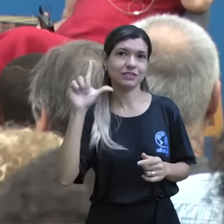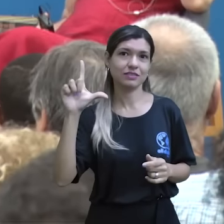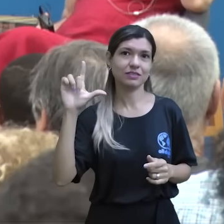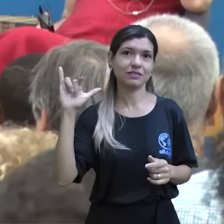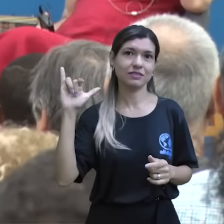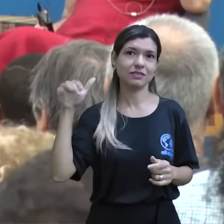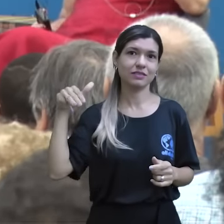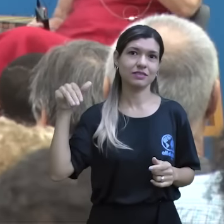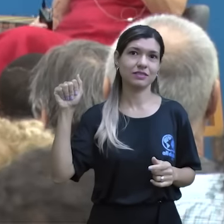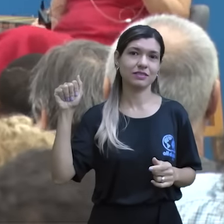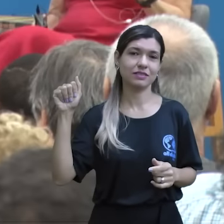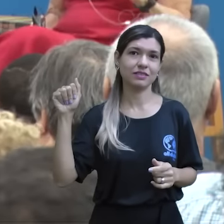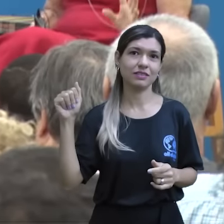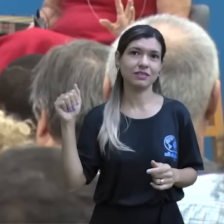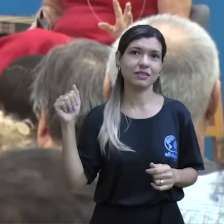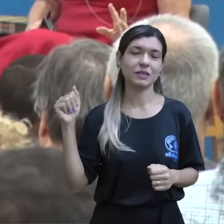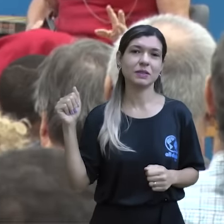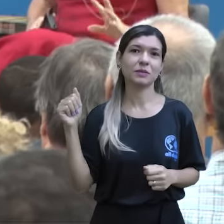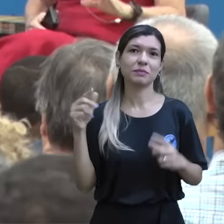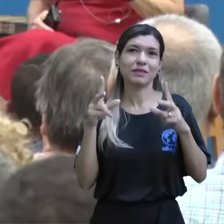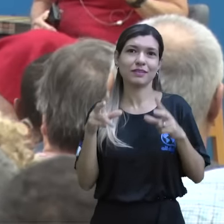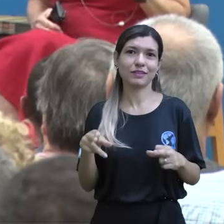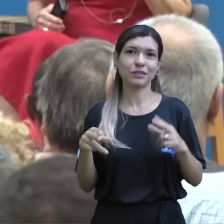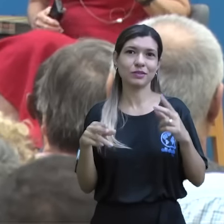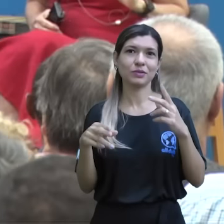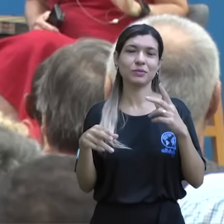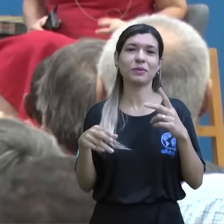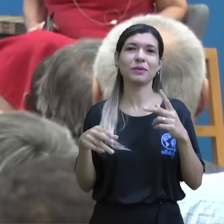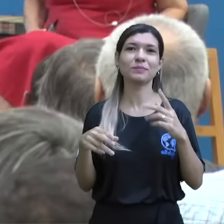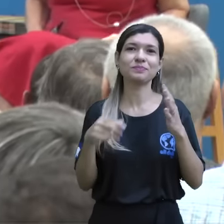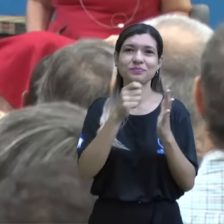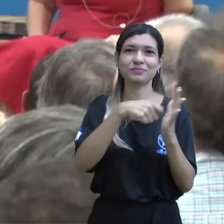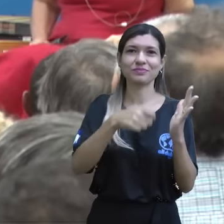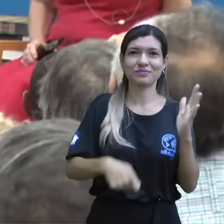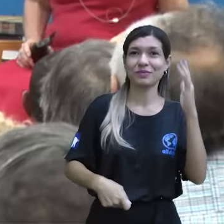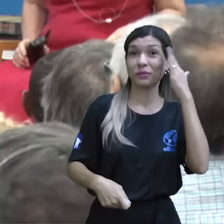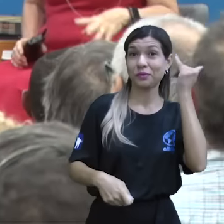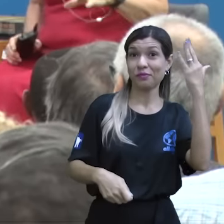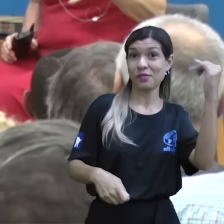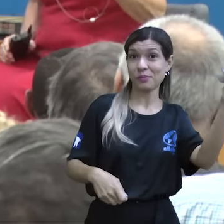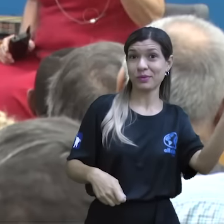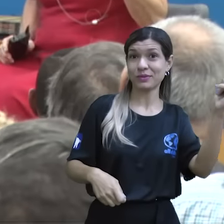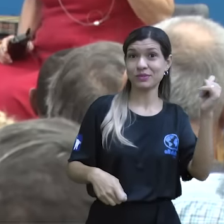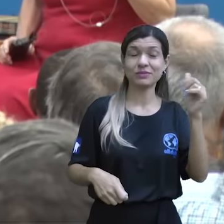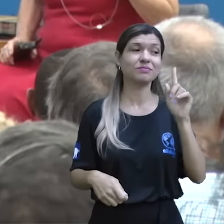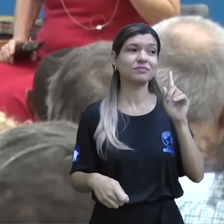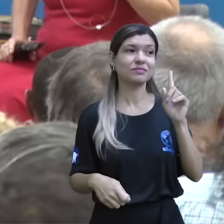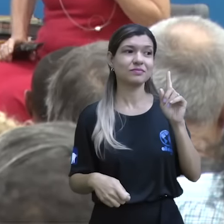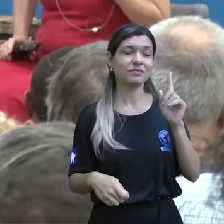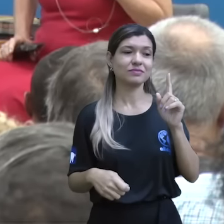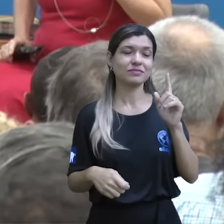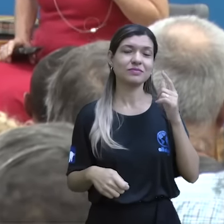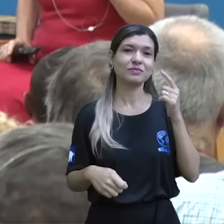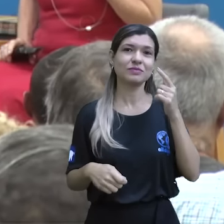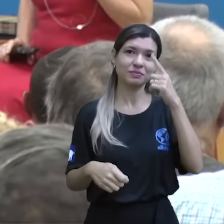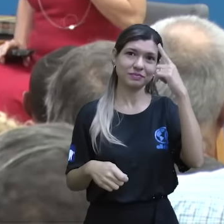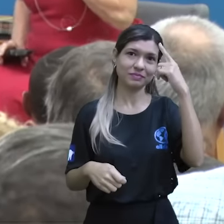Você quer falar antes? Bom, antes de mais nada, eu queria chamar a atenção de um fato que me bate muito quando